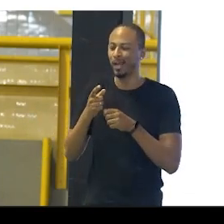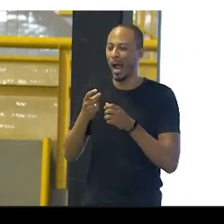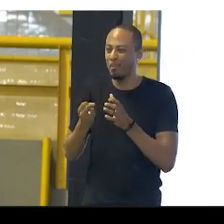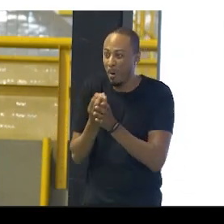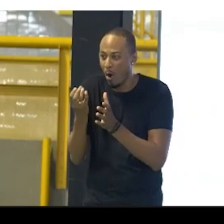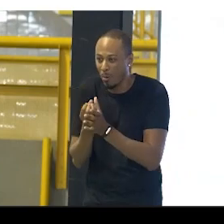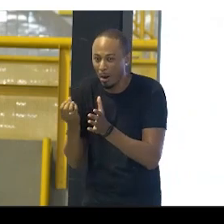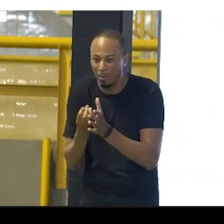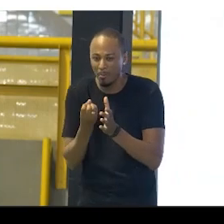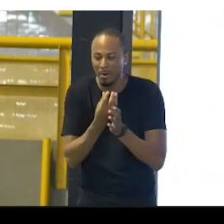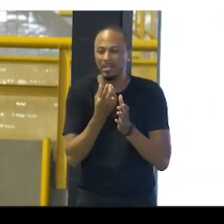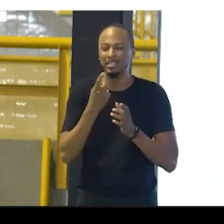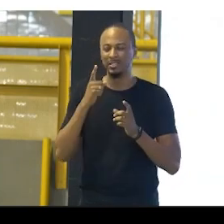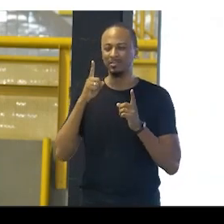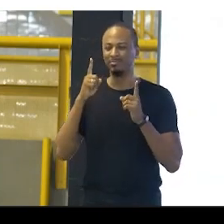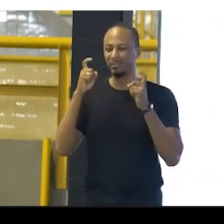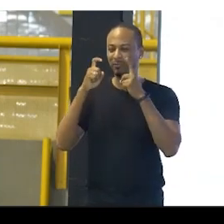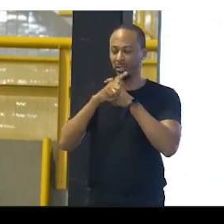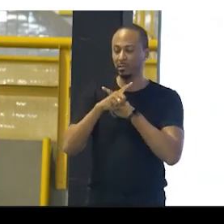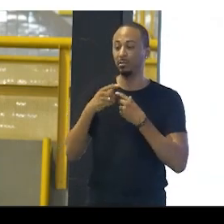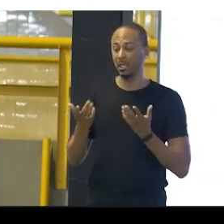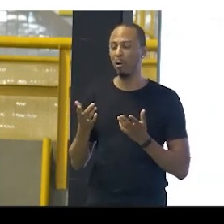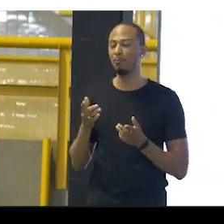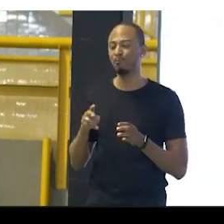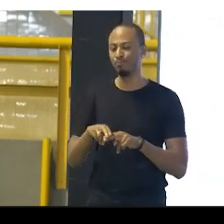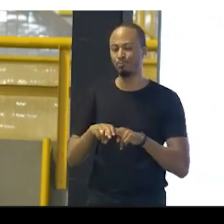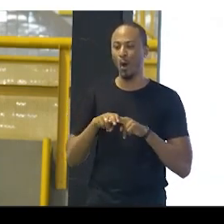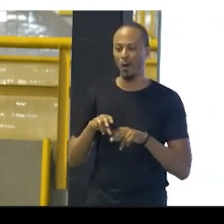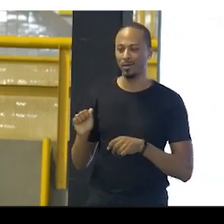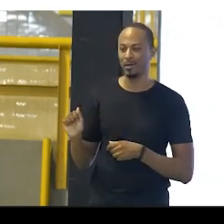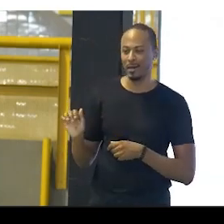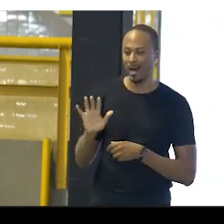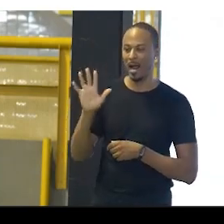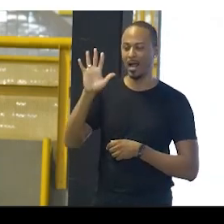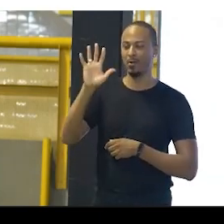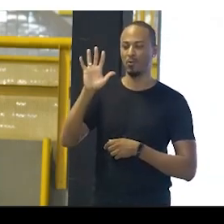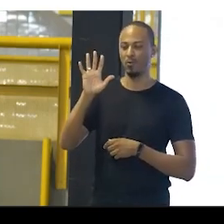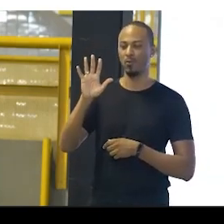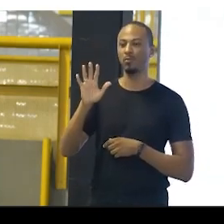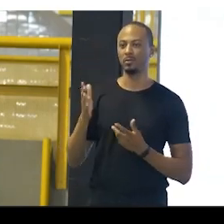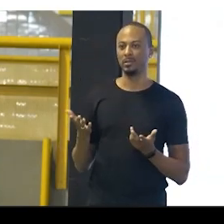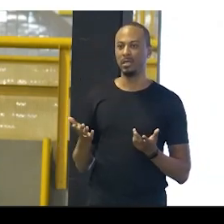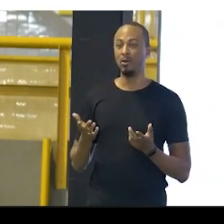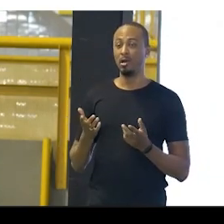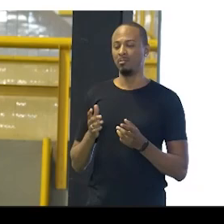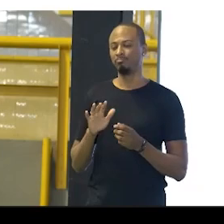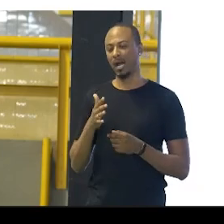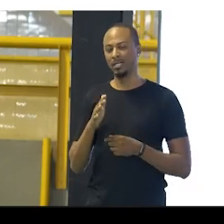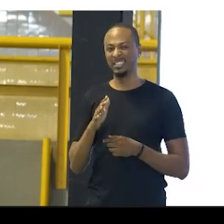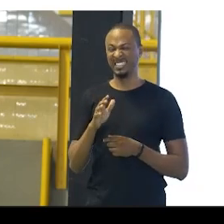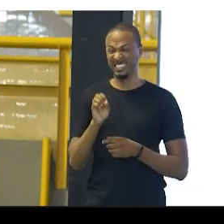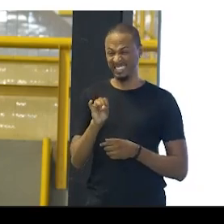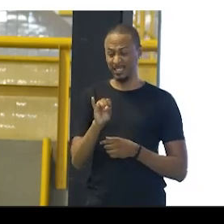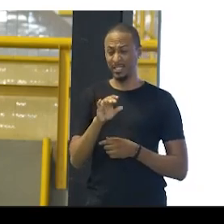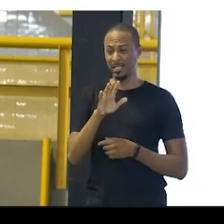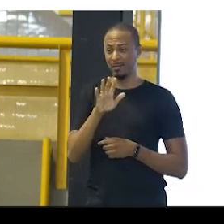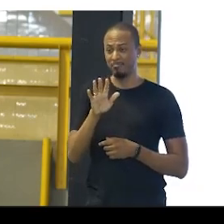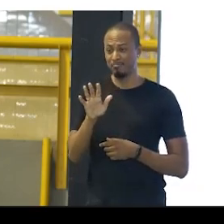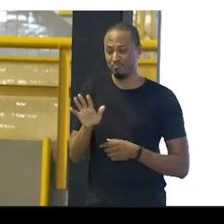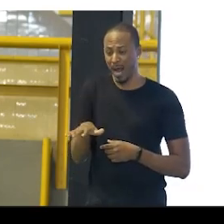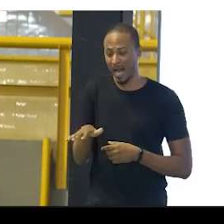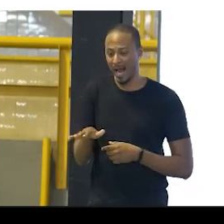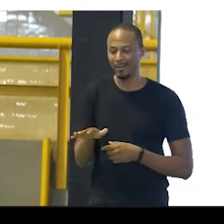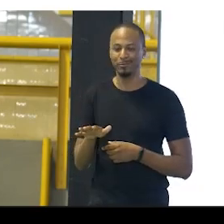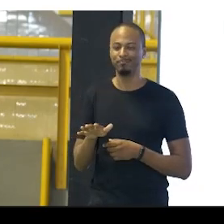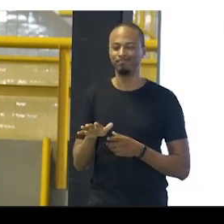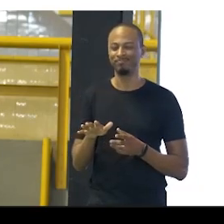ter um preço ali em torno de 50, 60 dólares. Petróleo não pode ser barato. Porque se for barato, ele torna